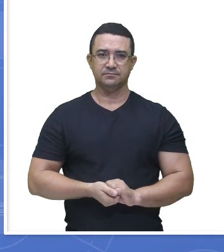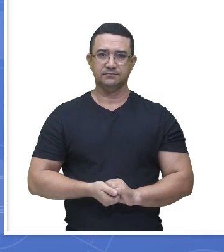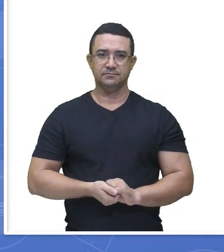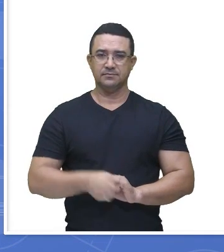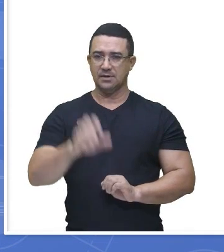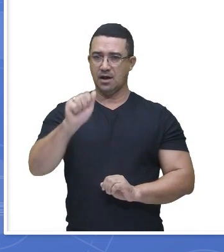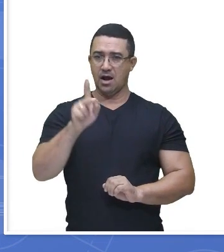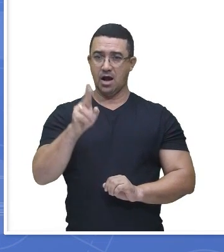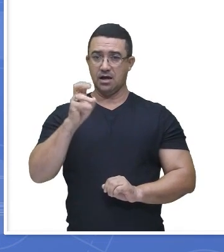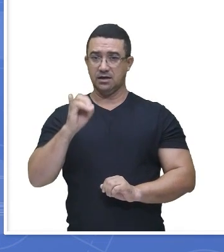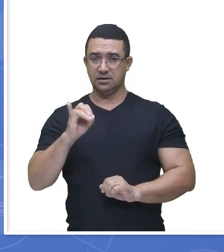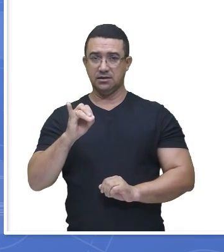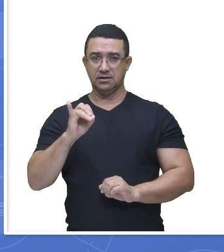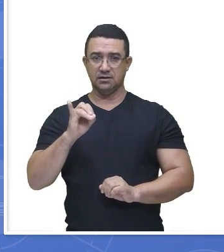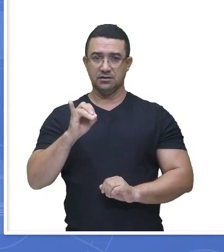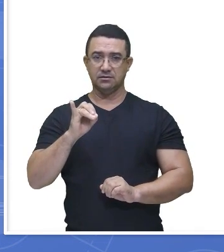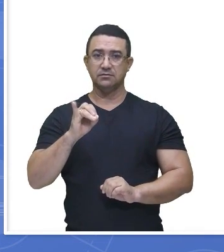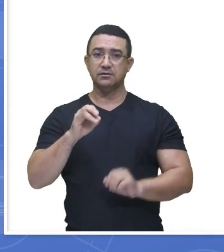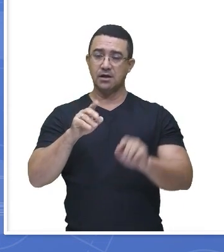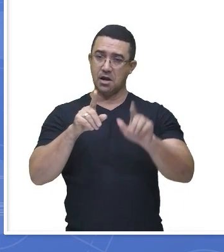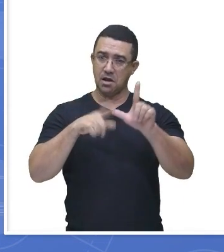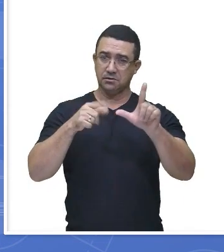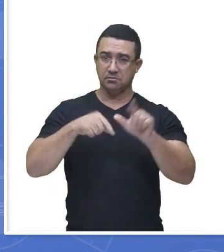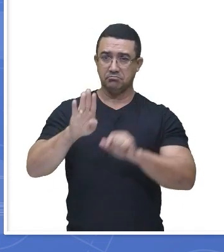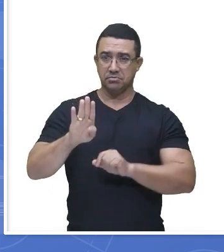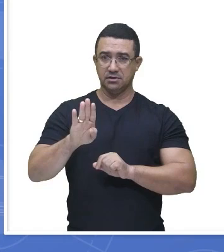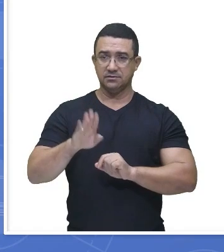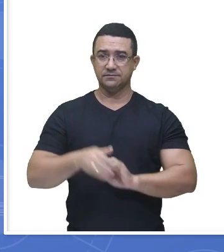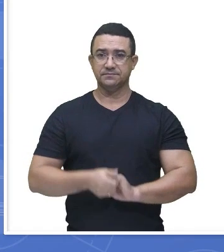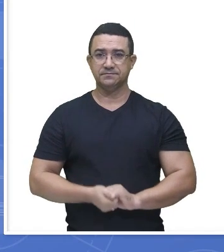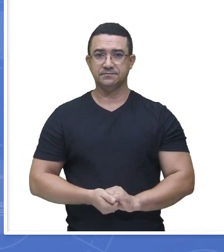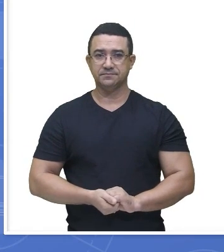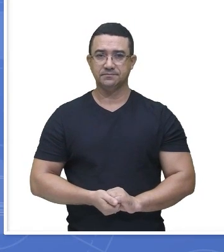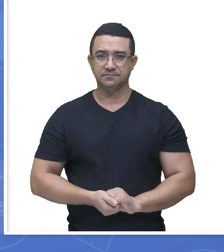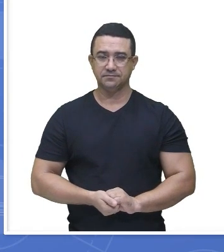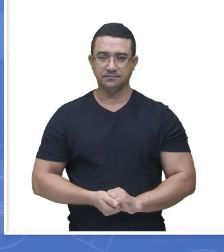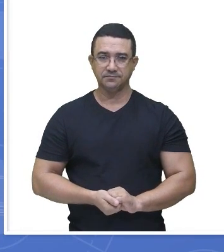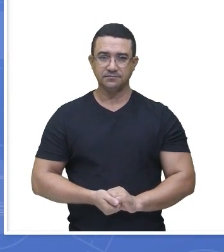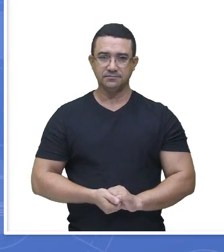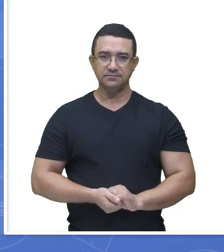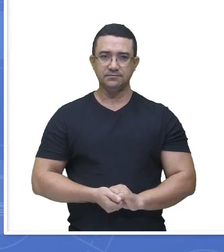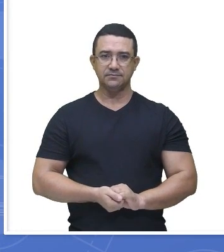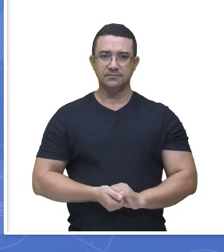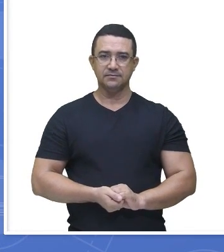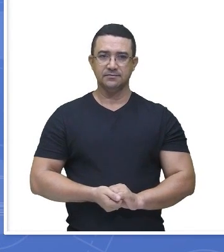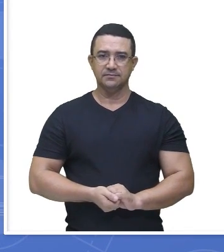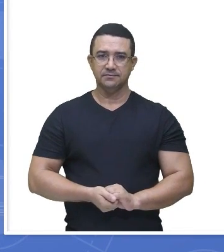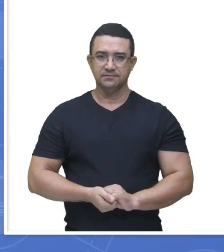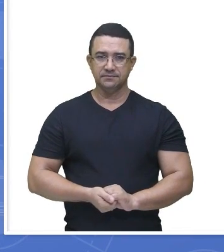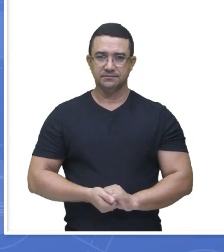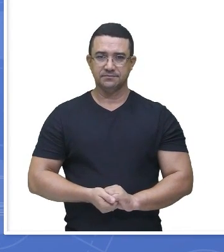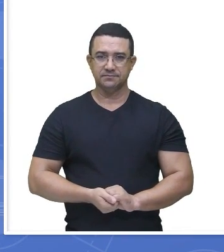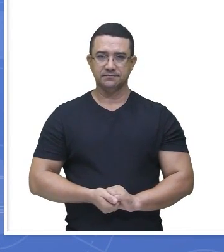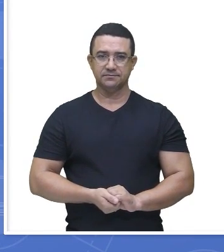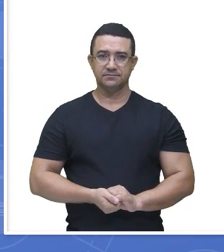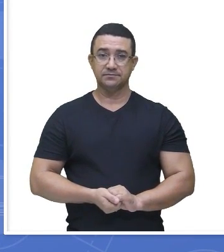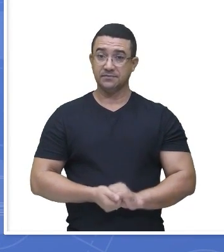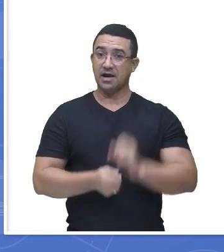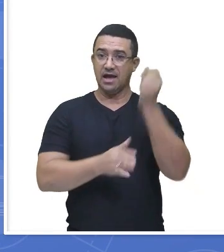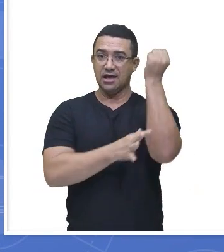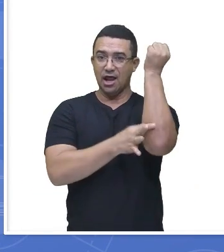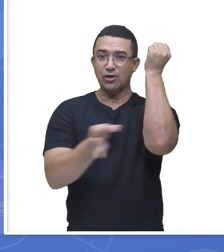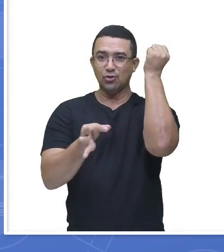A Ari Frank, alternativa B. Ok, alternativa B. Da escola Isaías Vasconcelos.